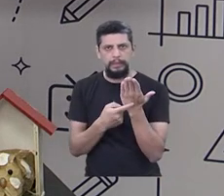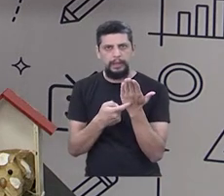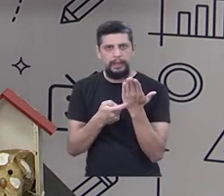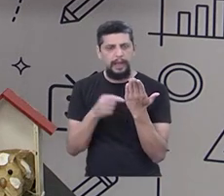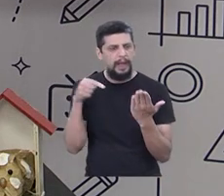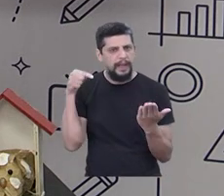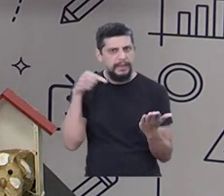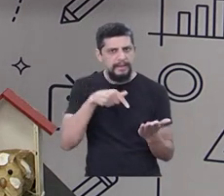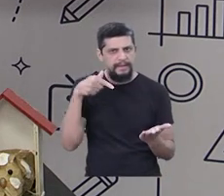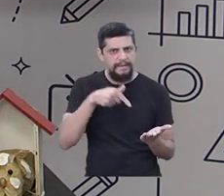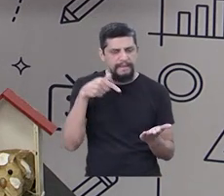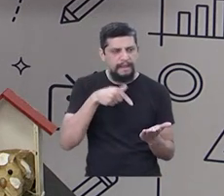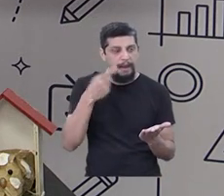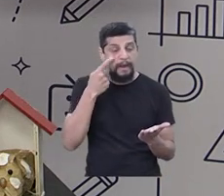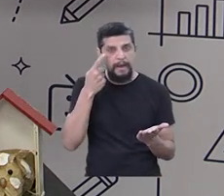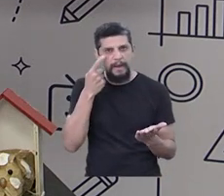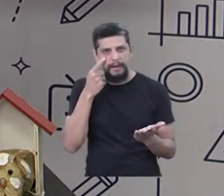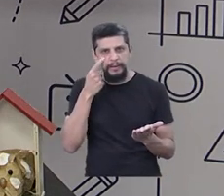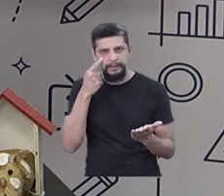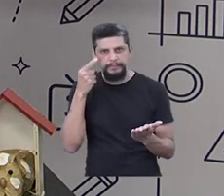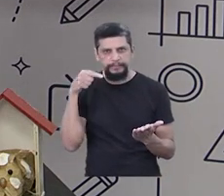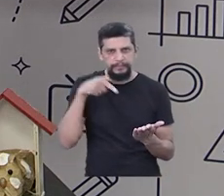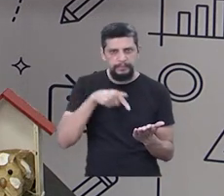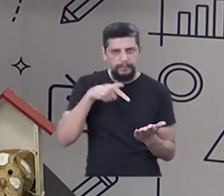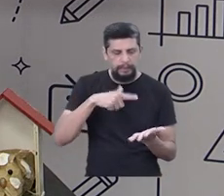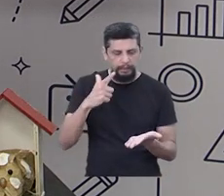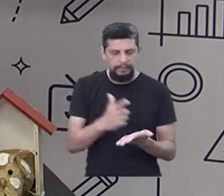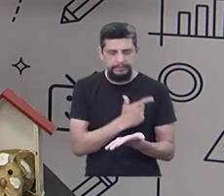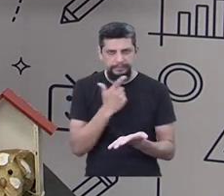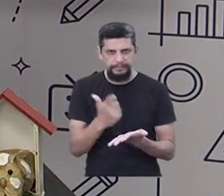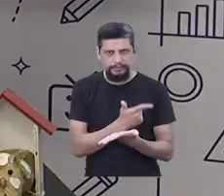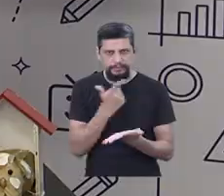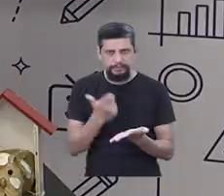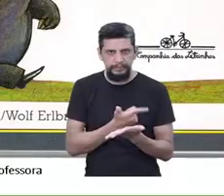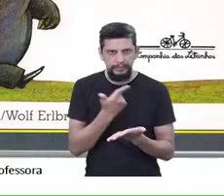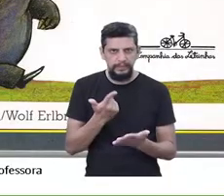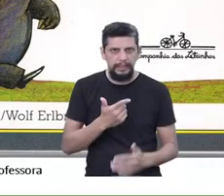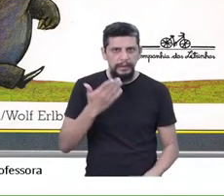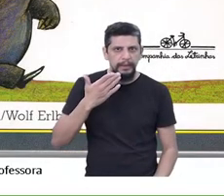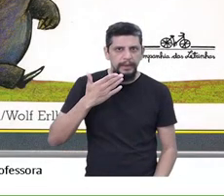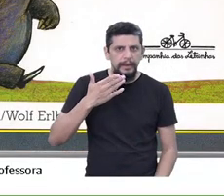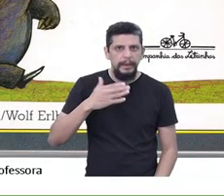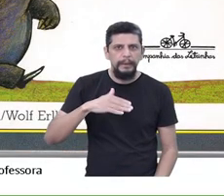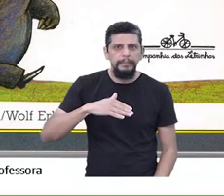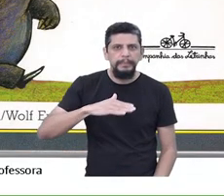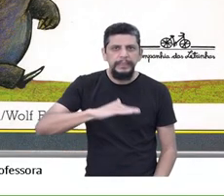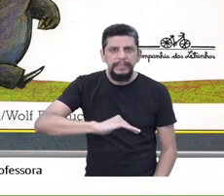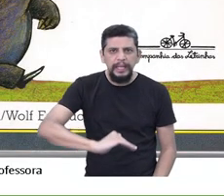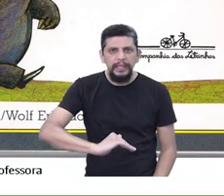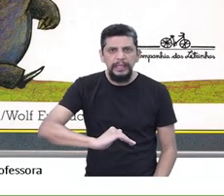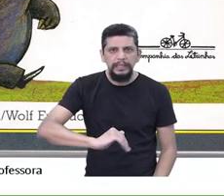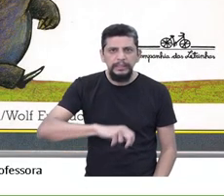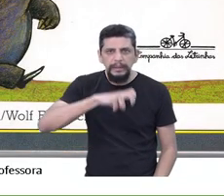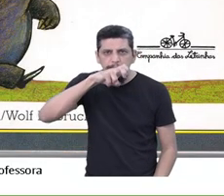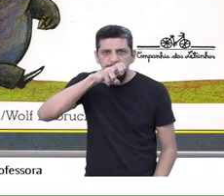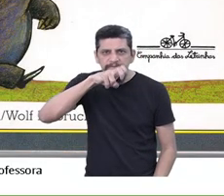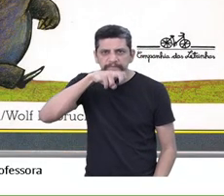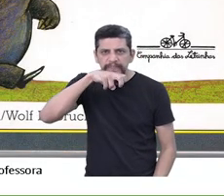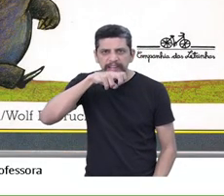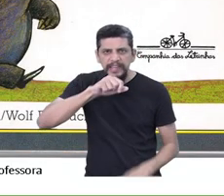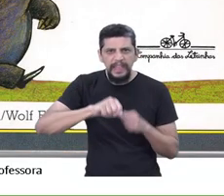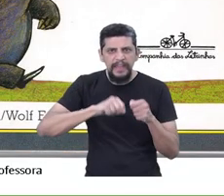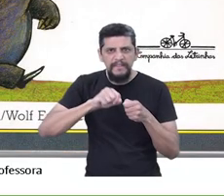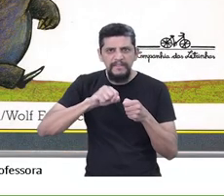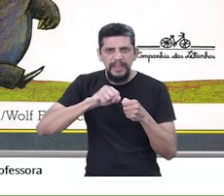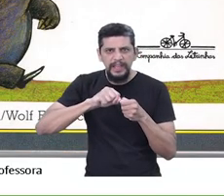Aqui, gente, olhem só. O livro é da pequena topeira que queria saber quem tinha feito